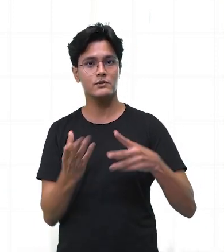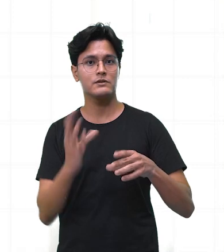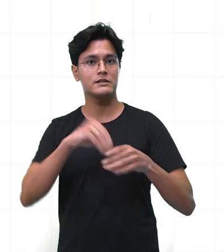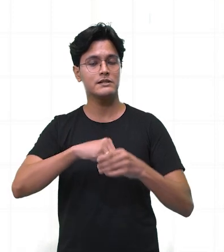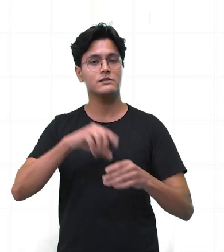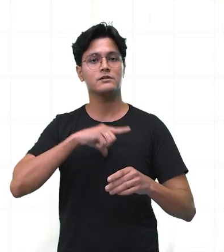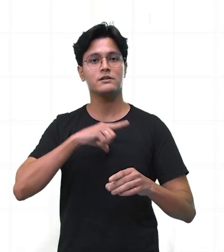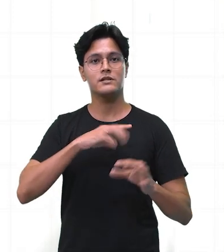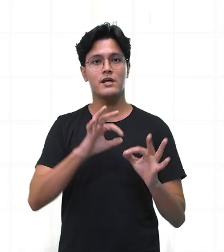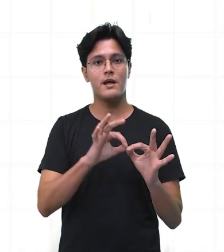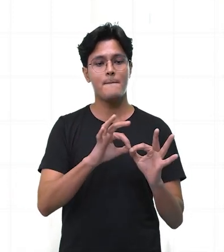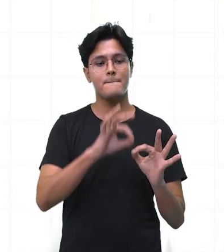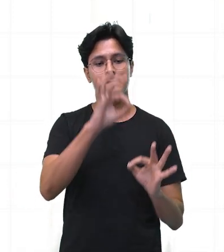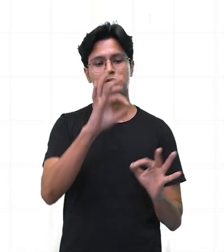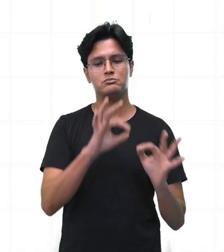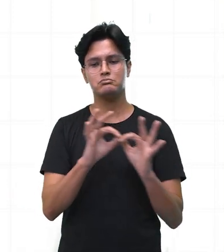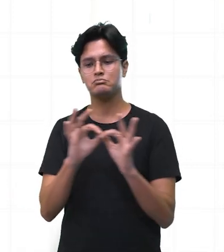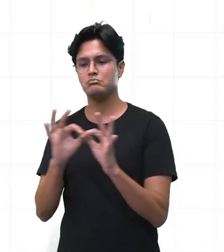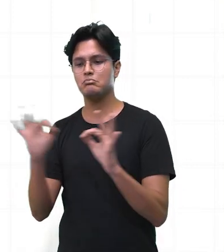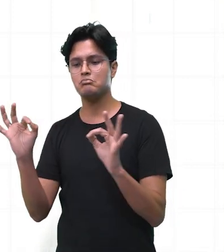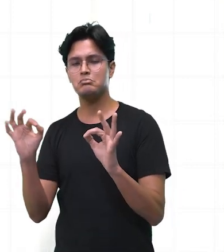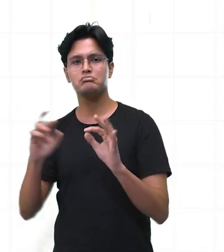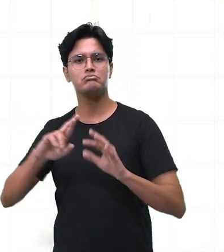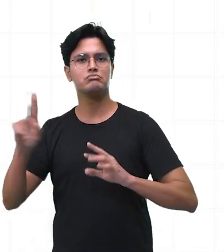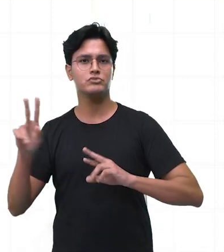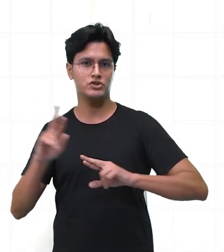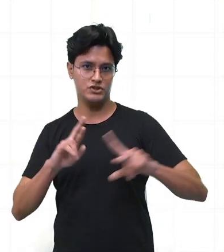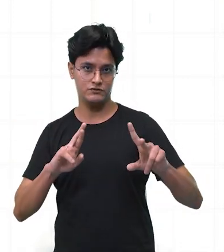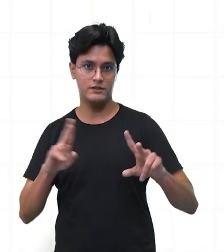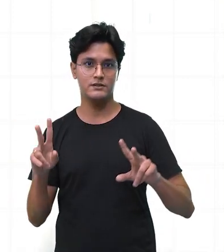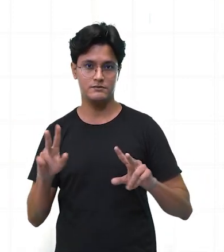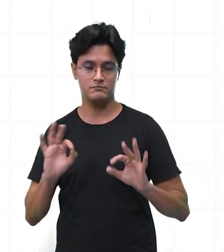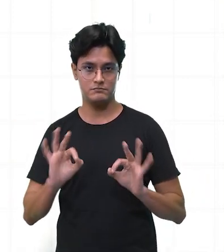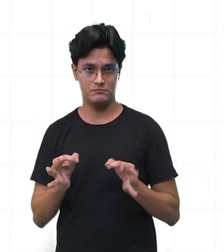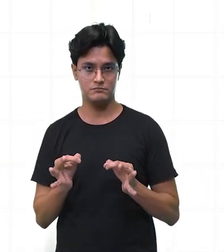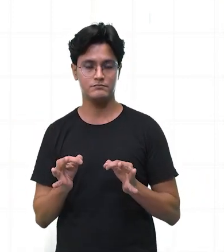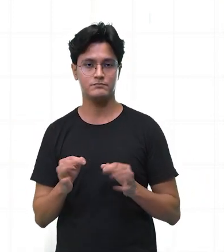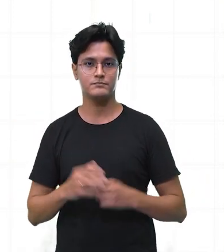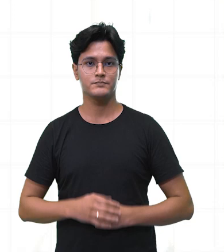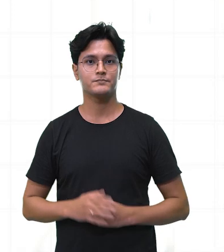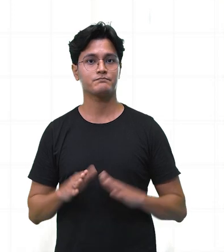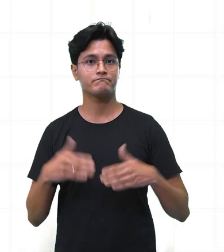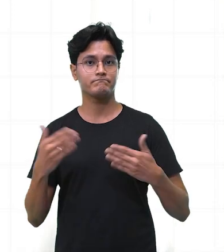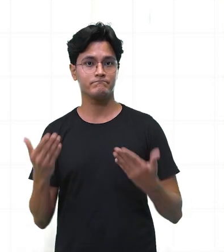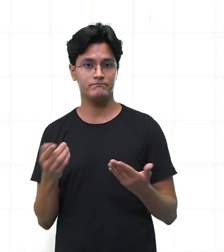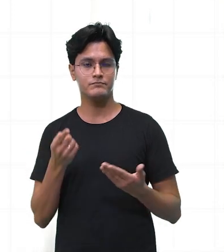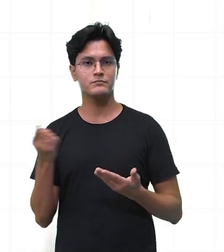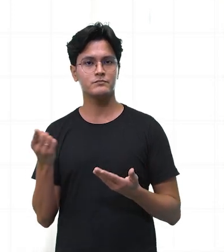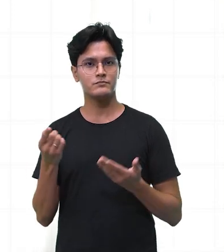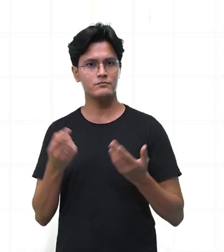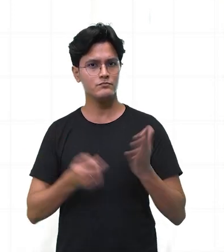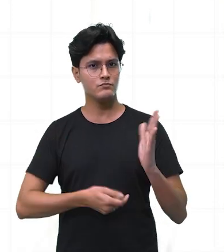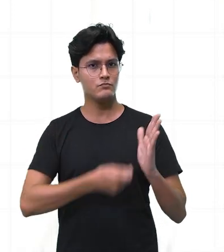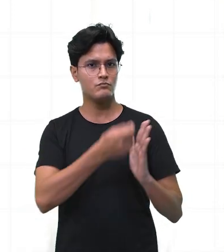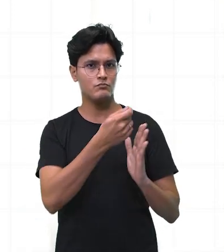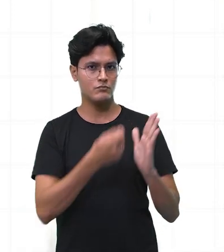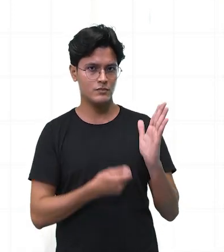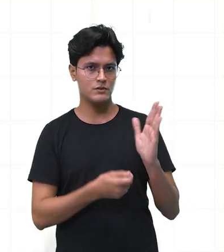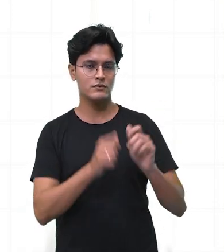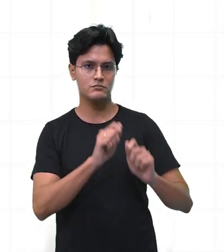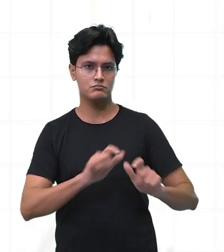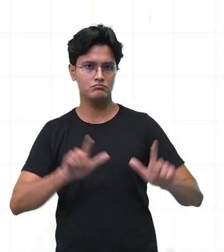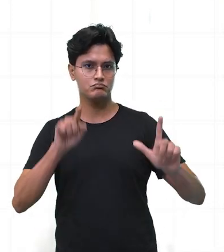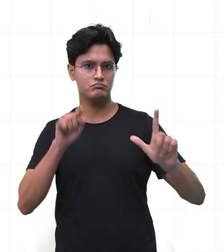medidas diferentes, como vocês podem observar, né, pelo nosso desenho. Então, tá aí destacado, né, para que a gente possa lembrar o que é um